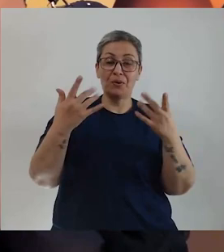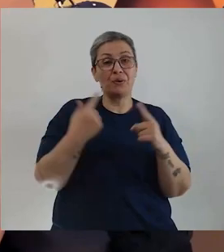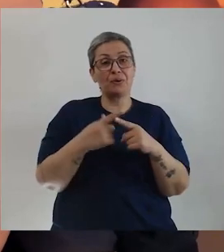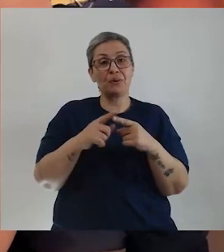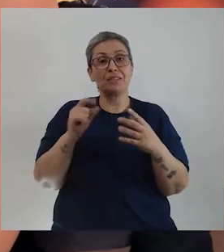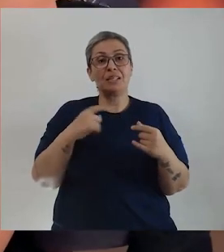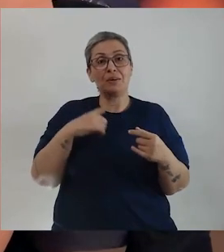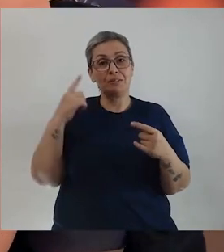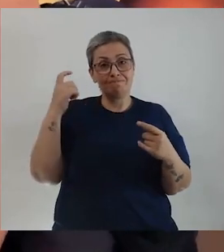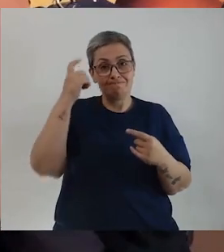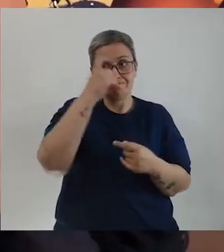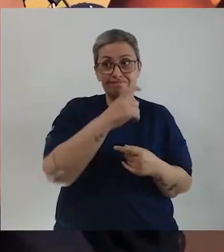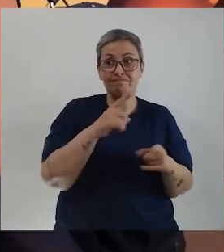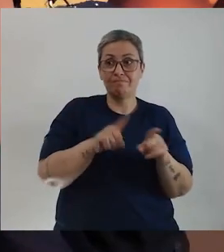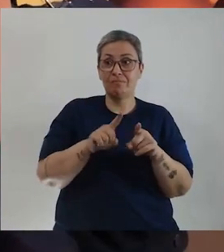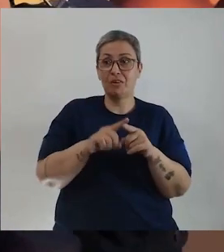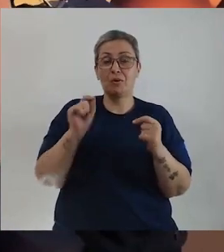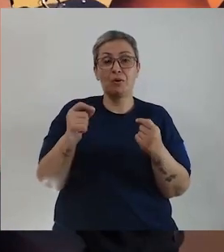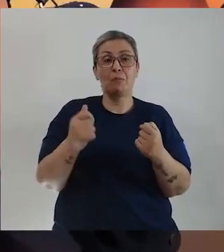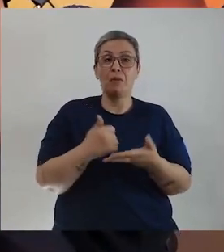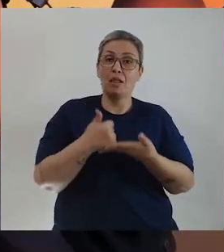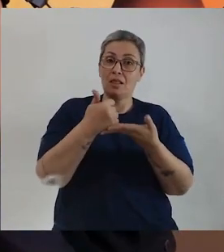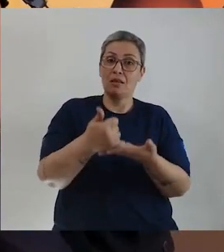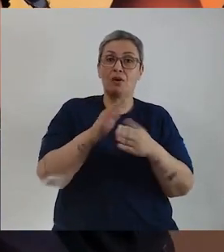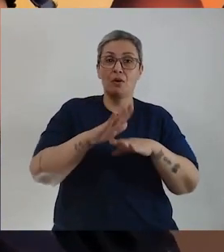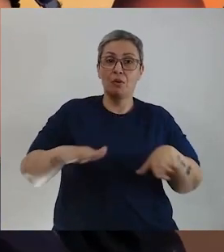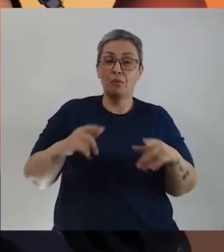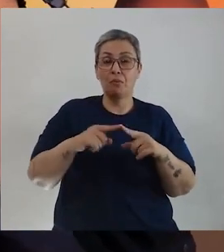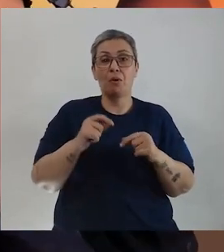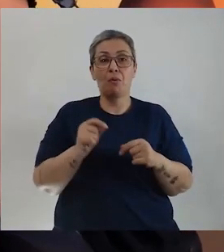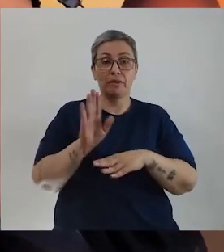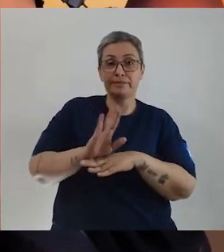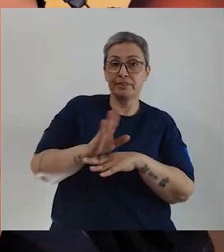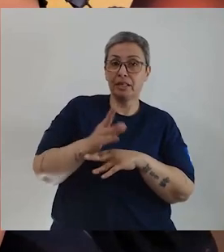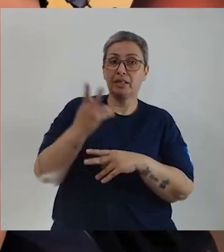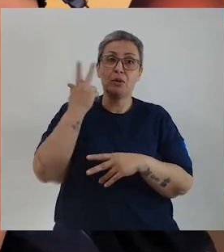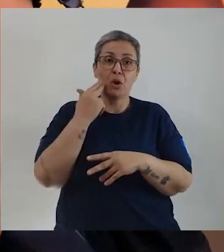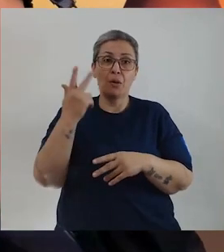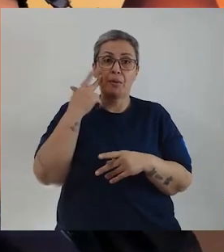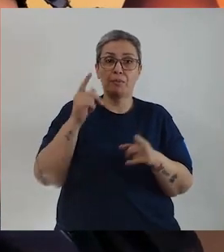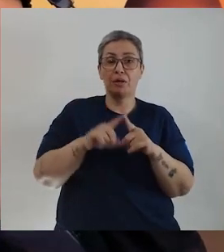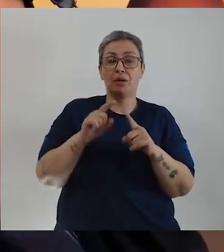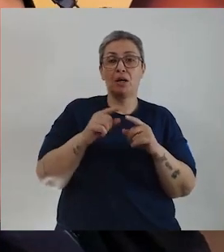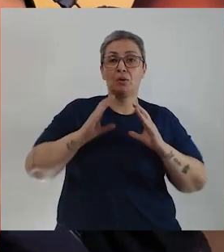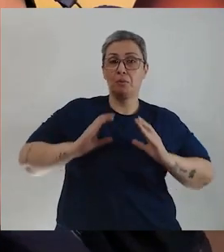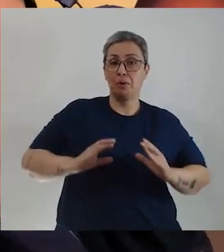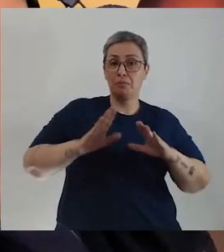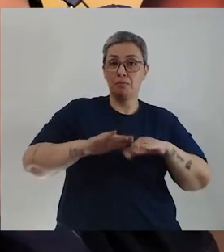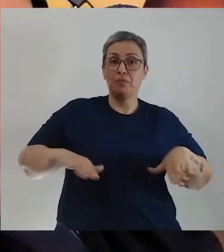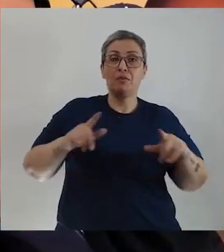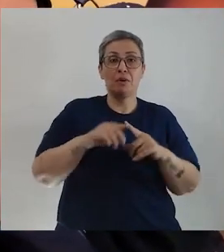onde, assim, muito difícil para as mães, né, levar essas crianças a uma sessão normal, e o comportamento das